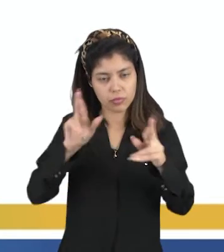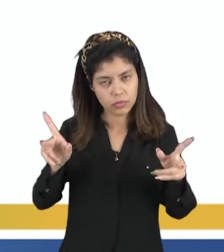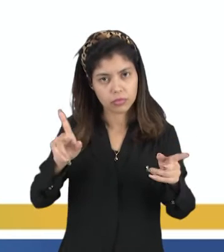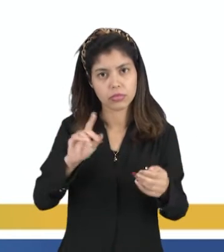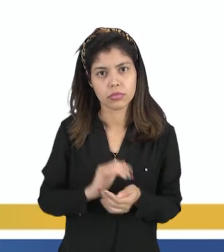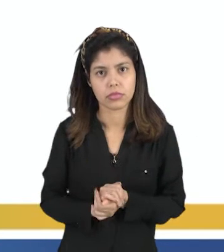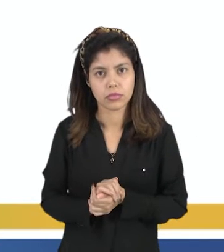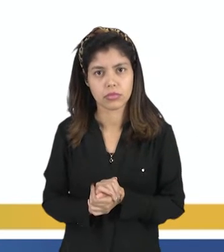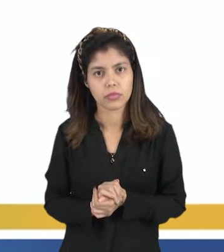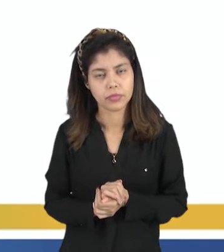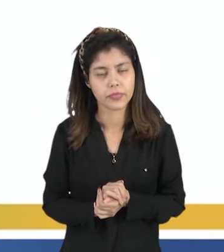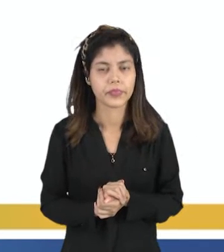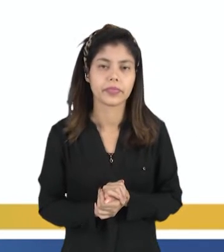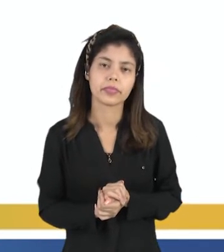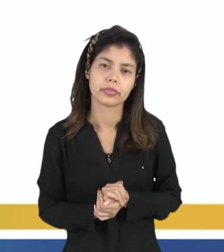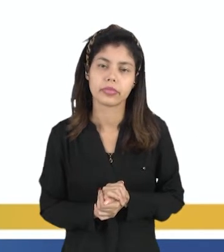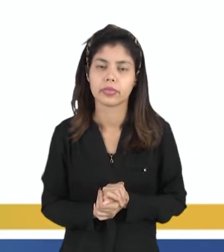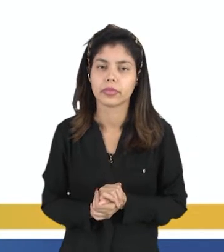distinguir esses